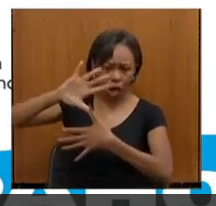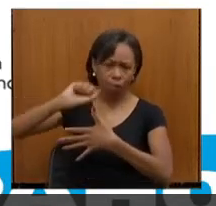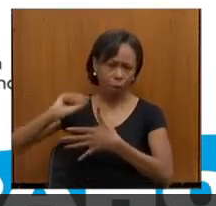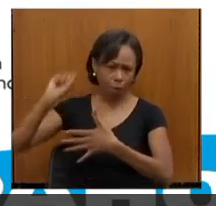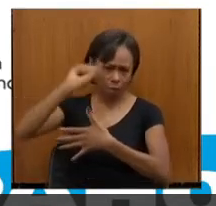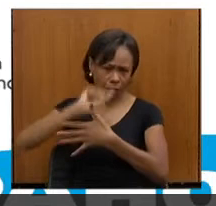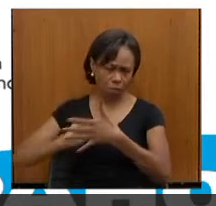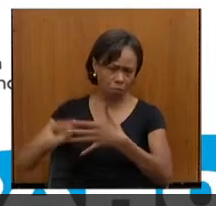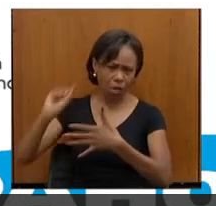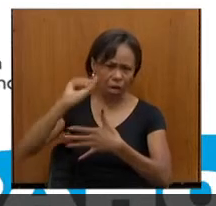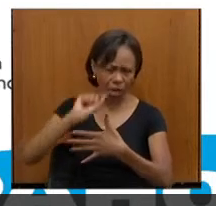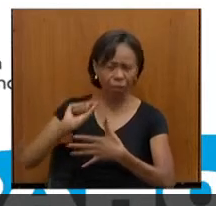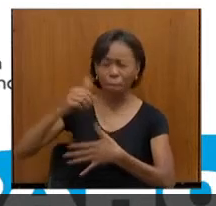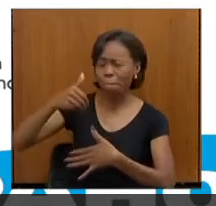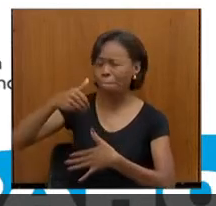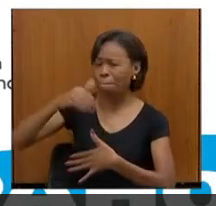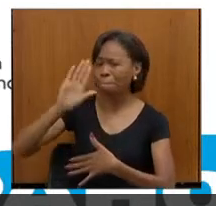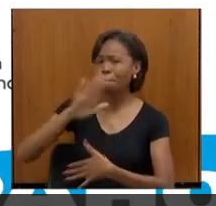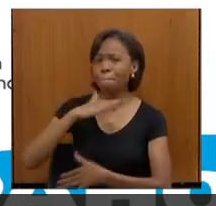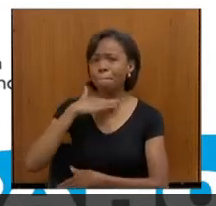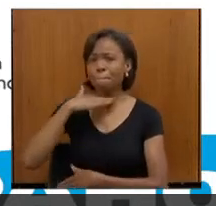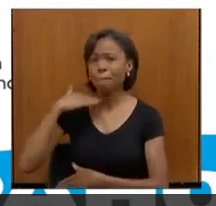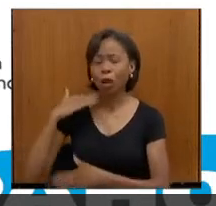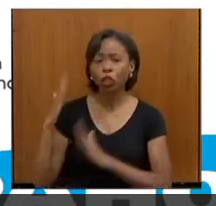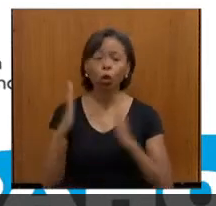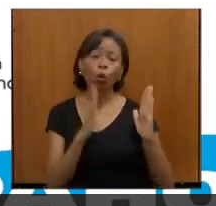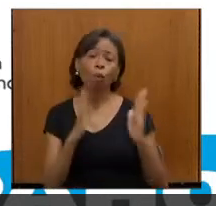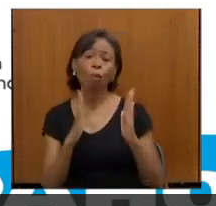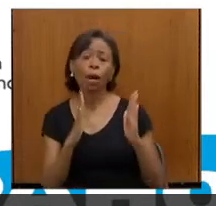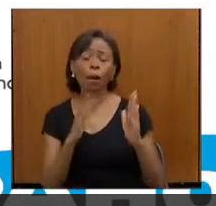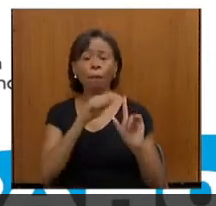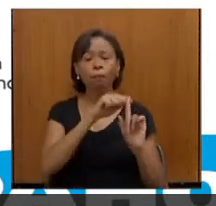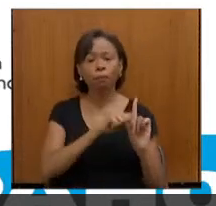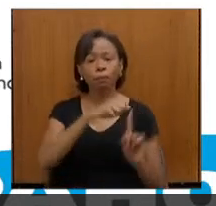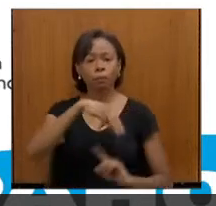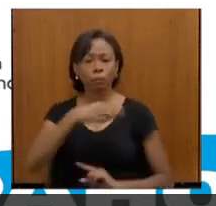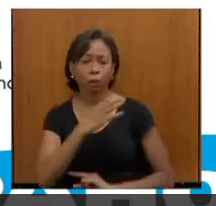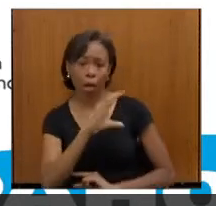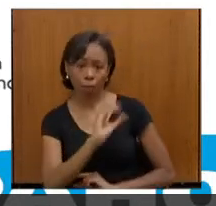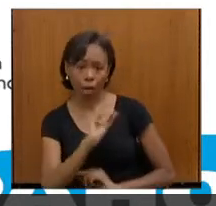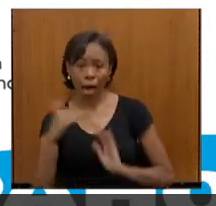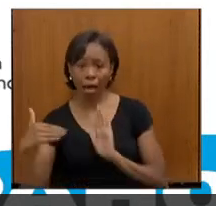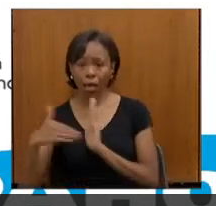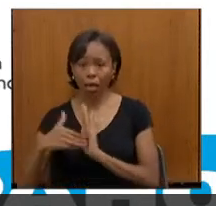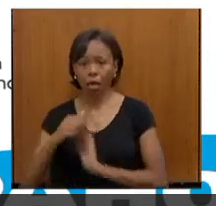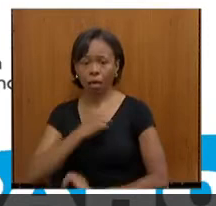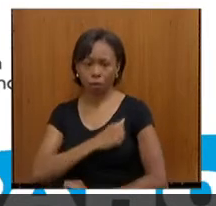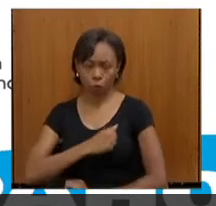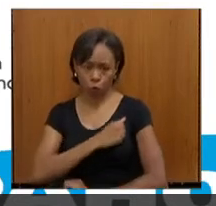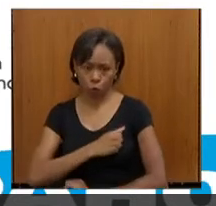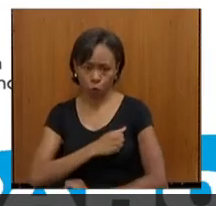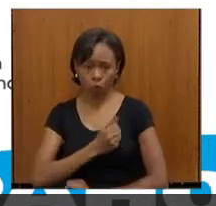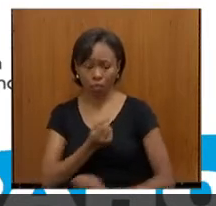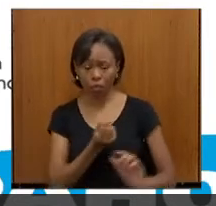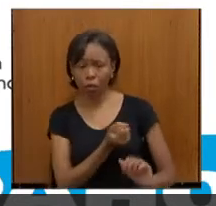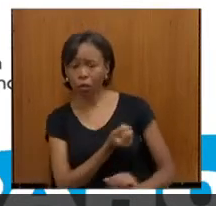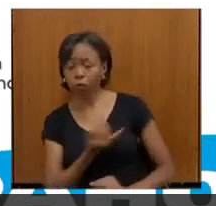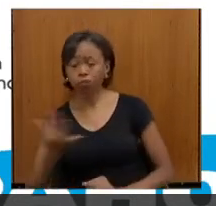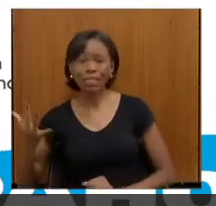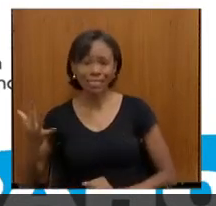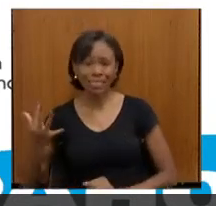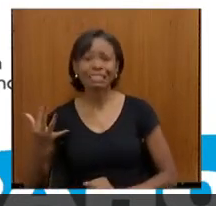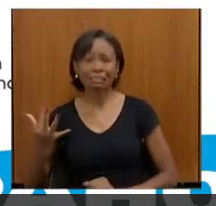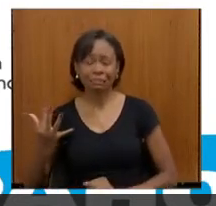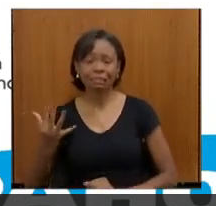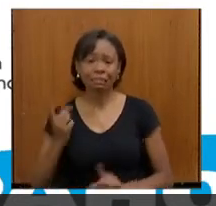morte durante o período de março a agosto, a gente encontra esse número já importante.